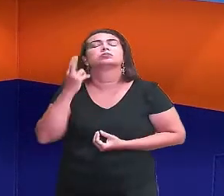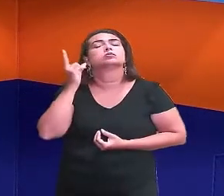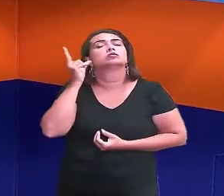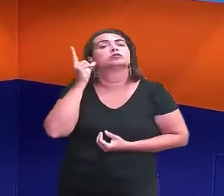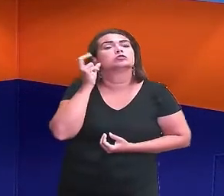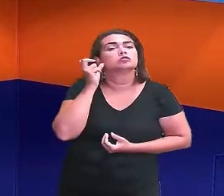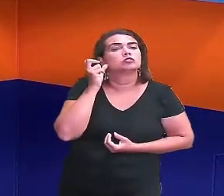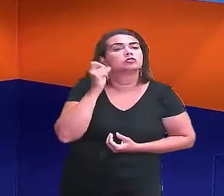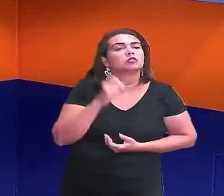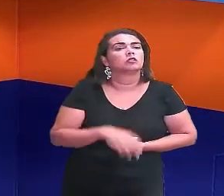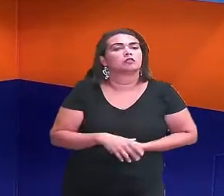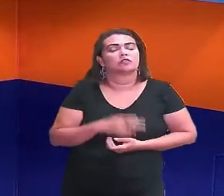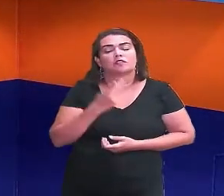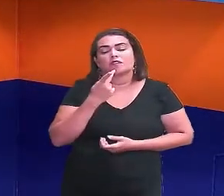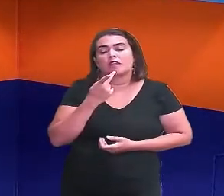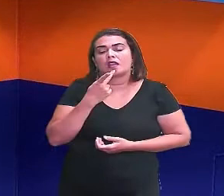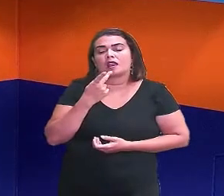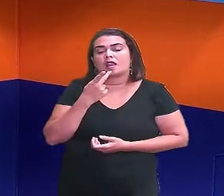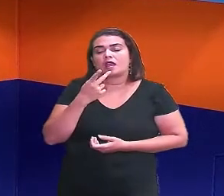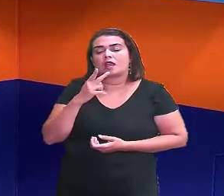da palavra, a gente diz